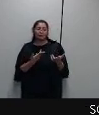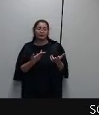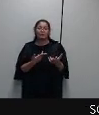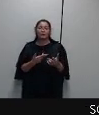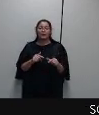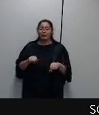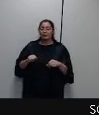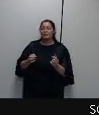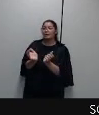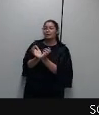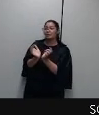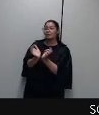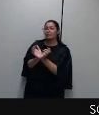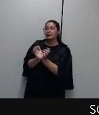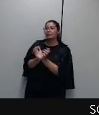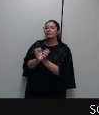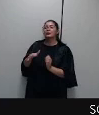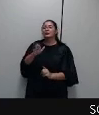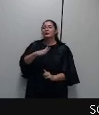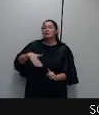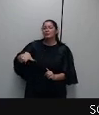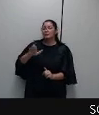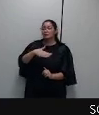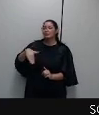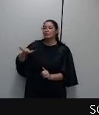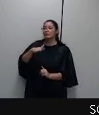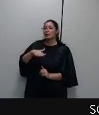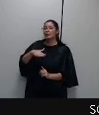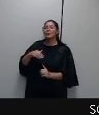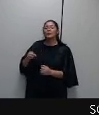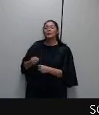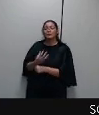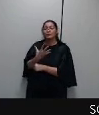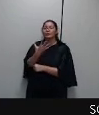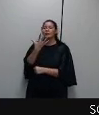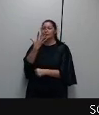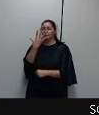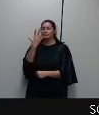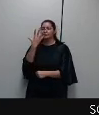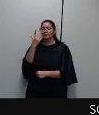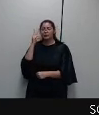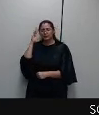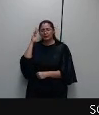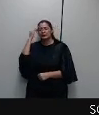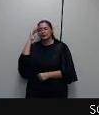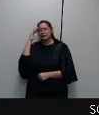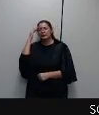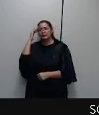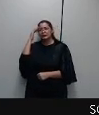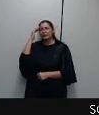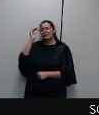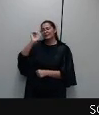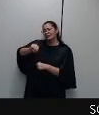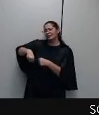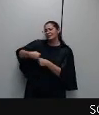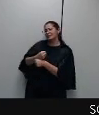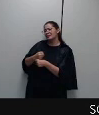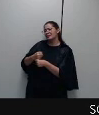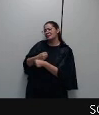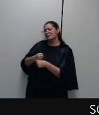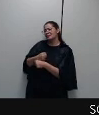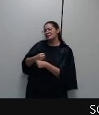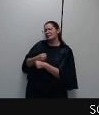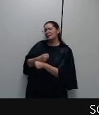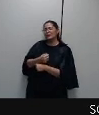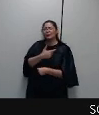departamento Nacional de produção mineral é uma receita compreendida entre os anos de 1998